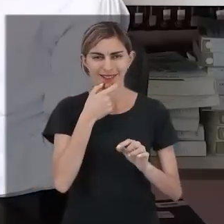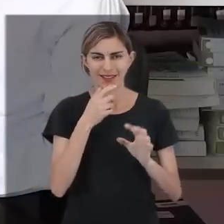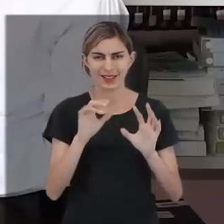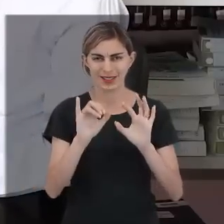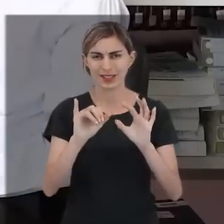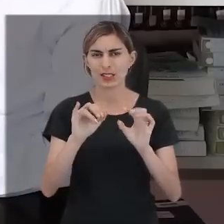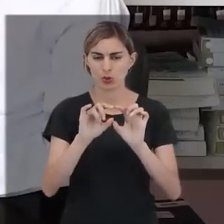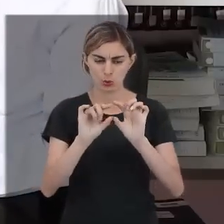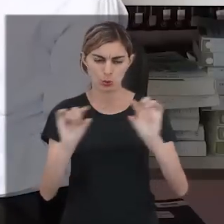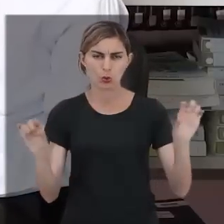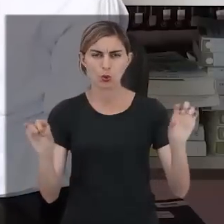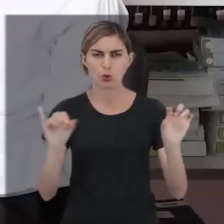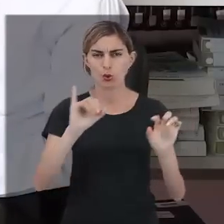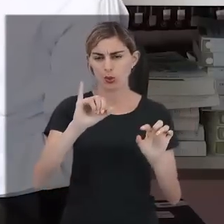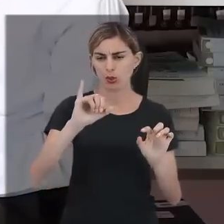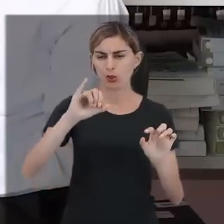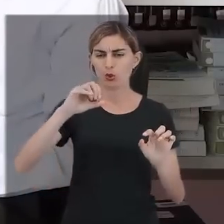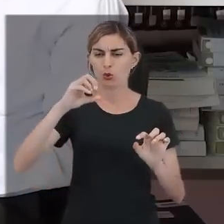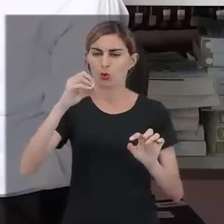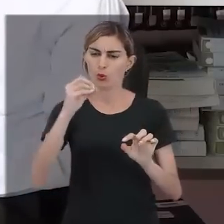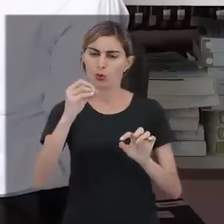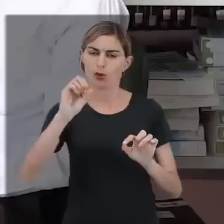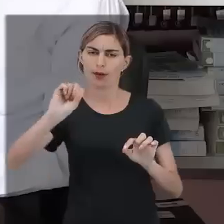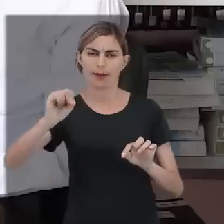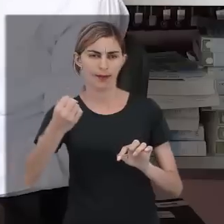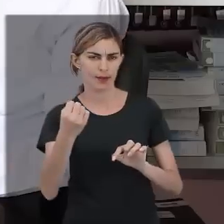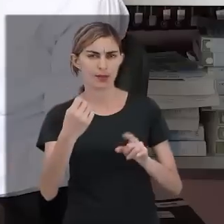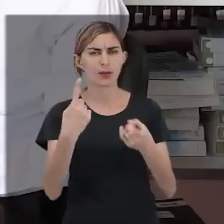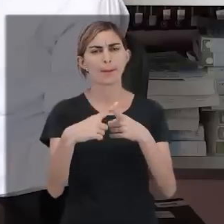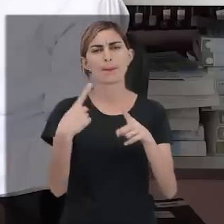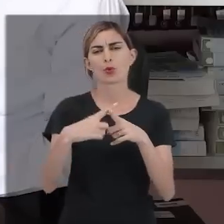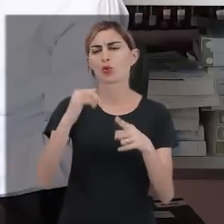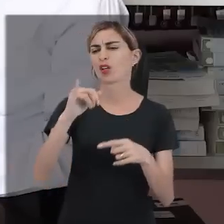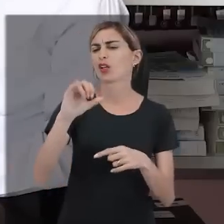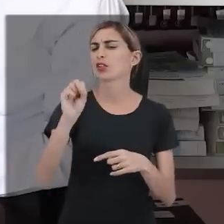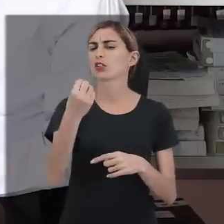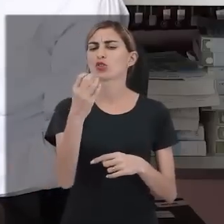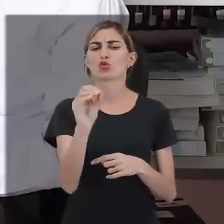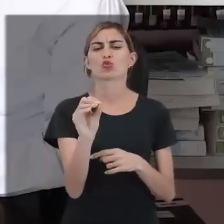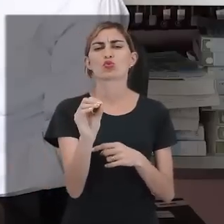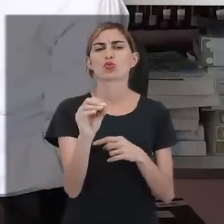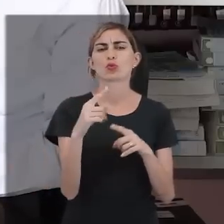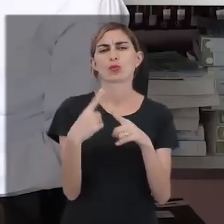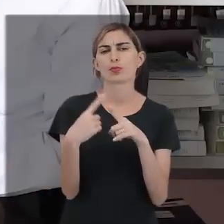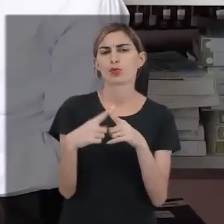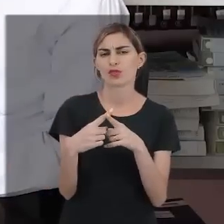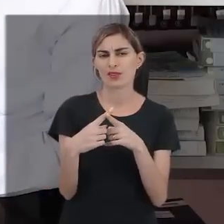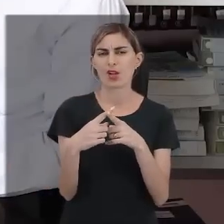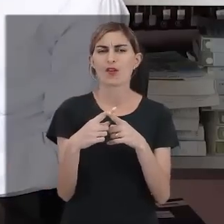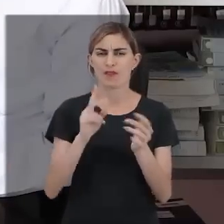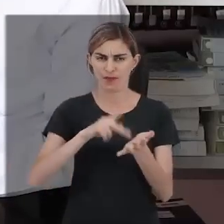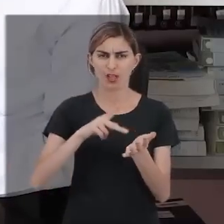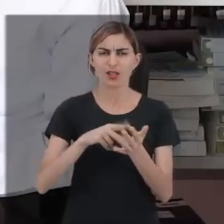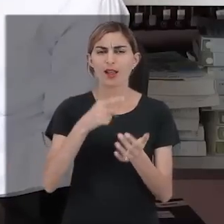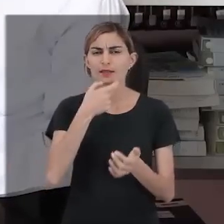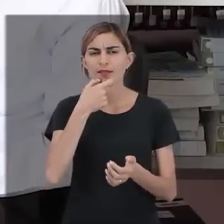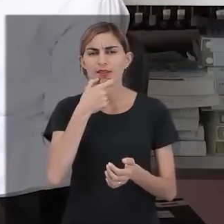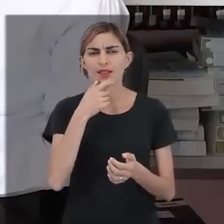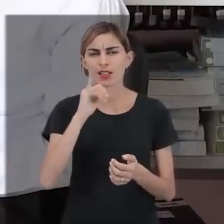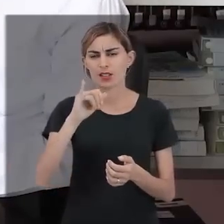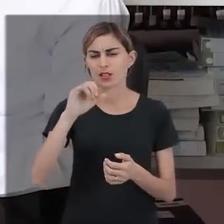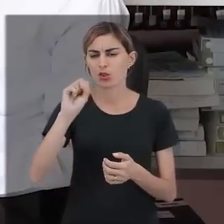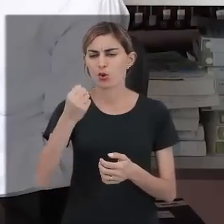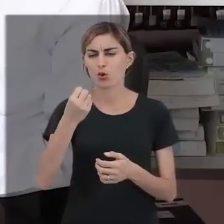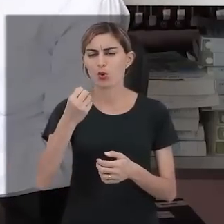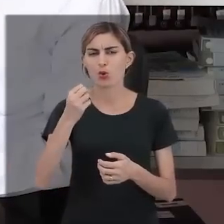colocar a sigla normal, fica IOS. E por que as pessoas usam ISO? Quando você vai ver o termo original em inglês, é